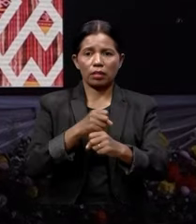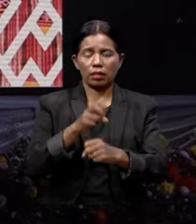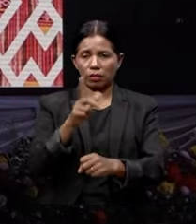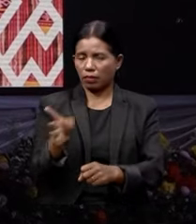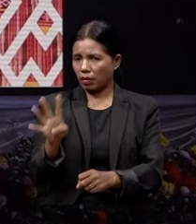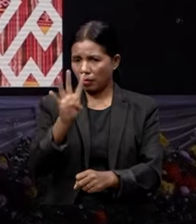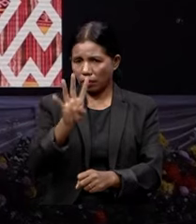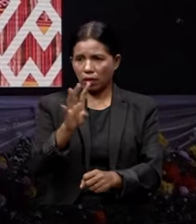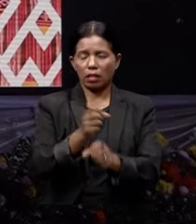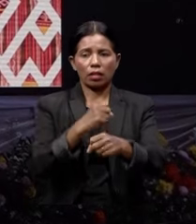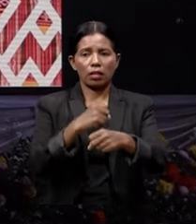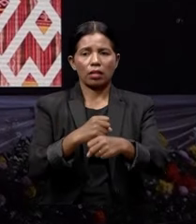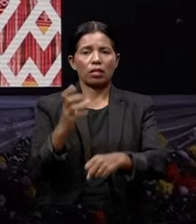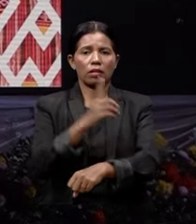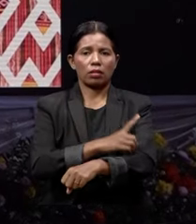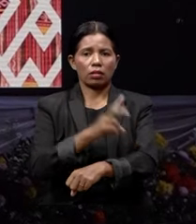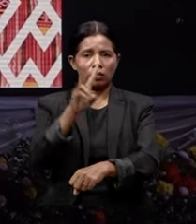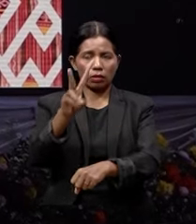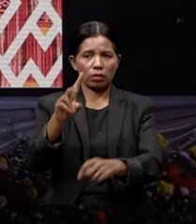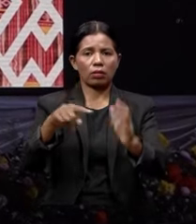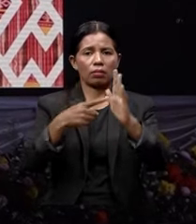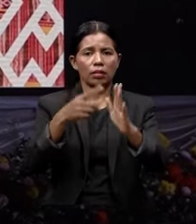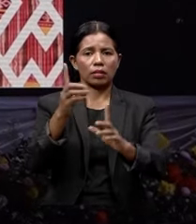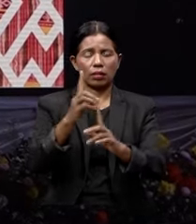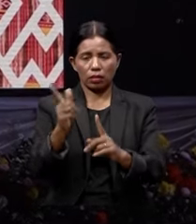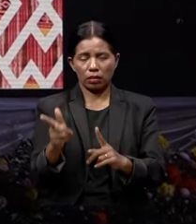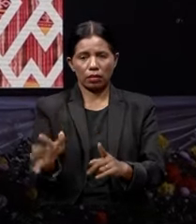Resinhatne, Halau Durante Loron Rua, Hahuhu Si Loron Rua